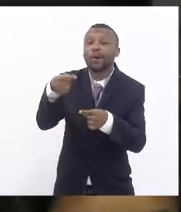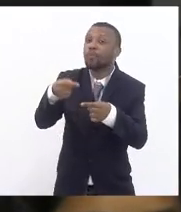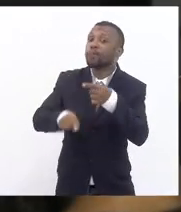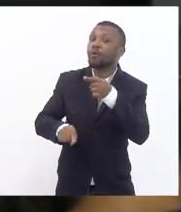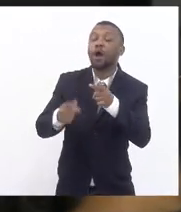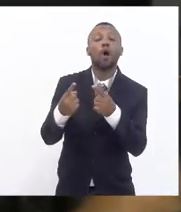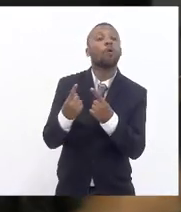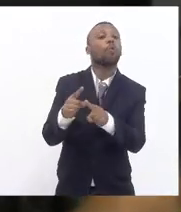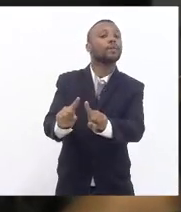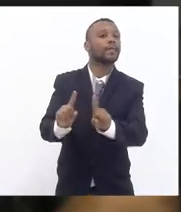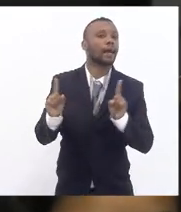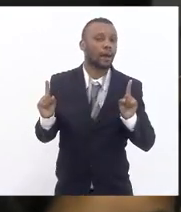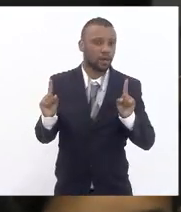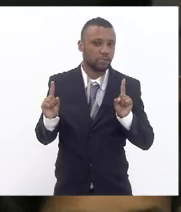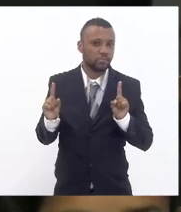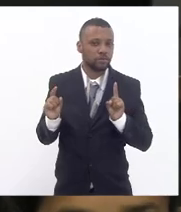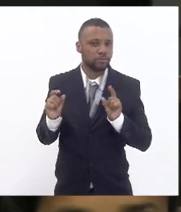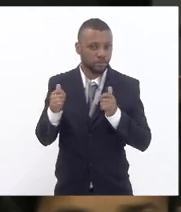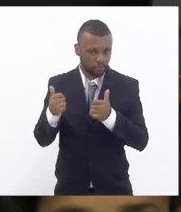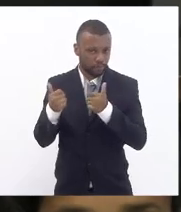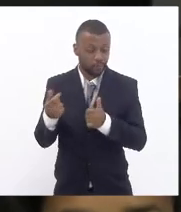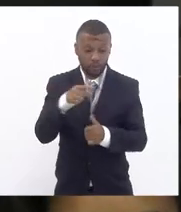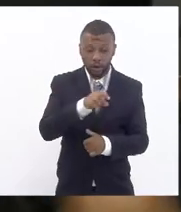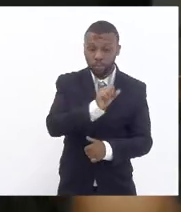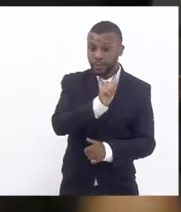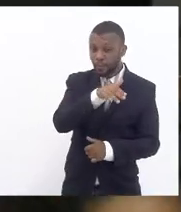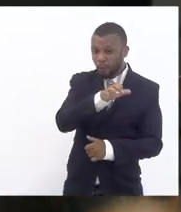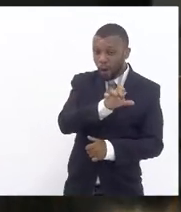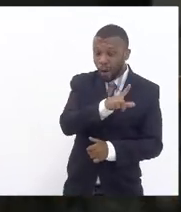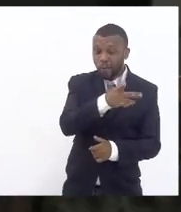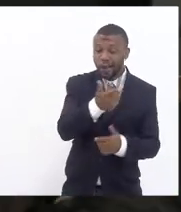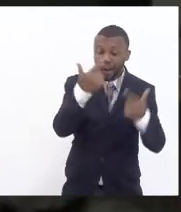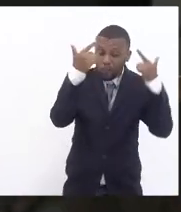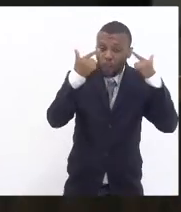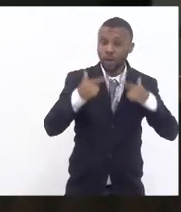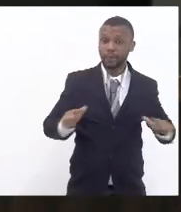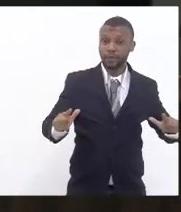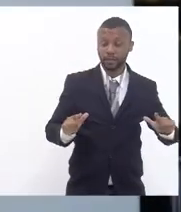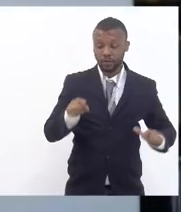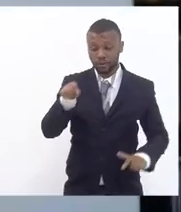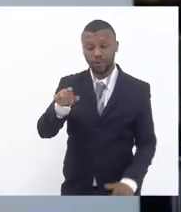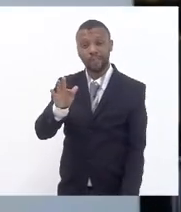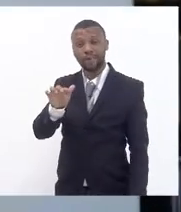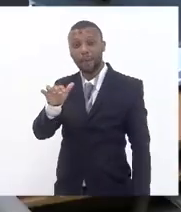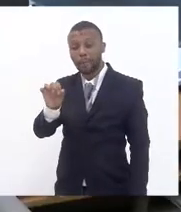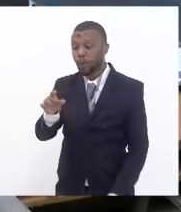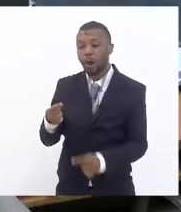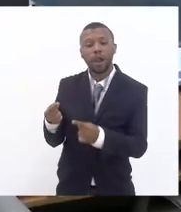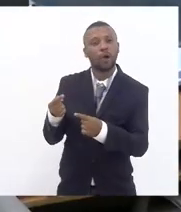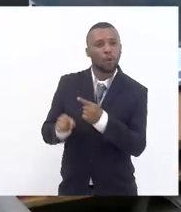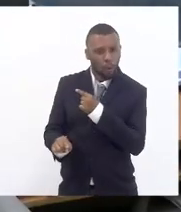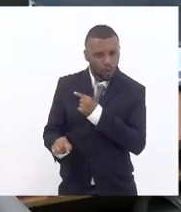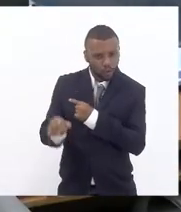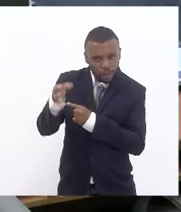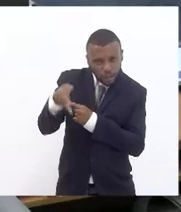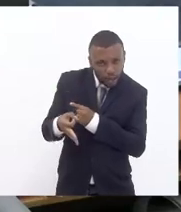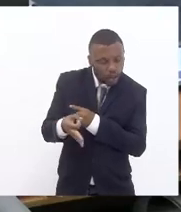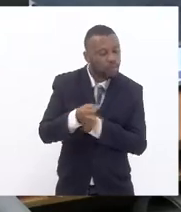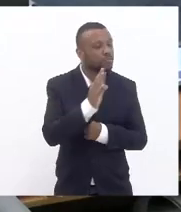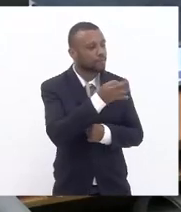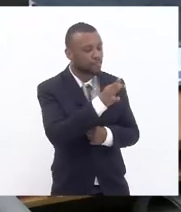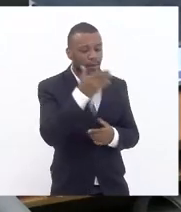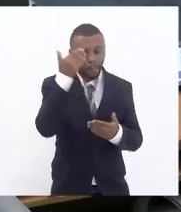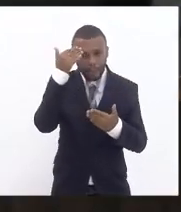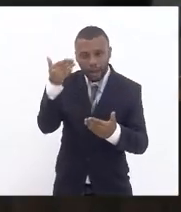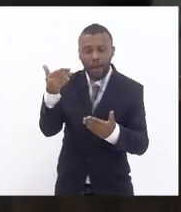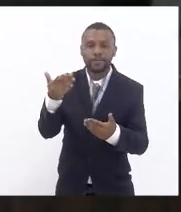Silva e abstenção do Samuel. É isso? Obrigado. Correto. aproveitar para cumprimentar. Correto. Obrigado, deputado.